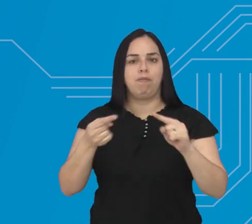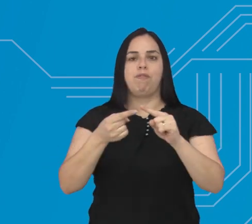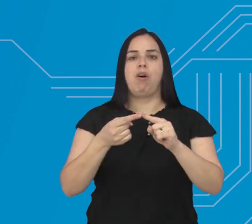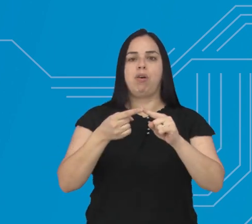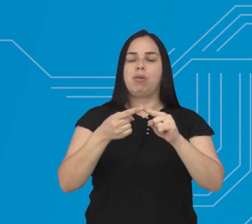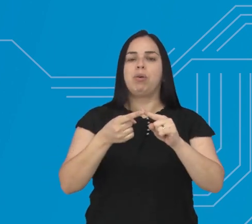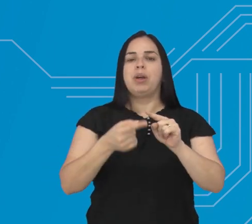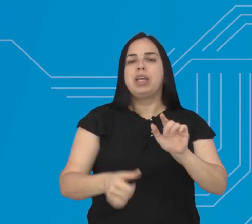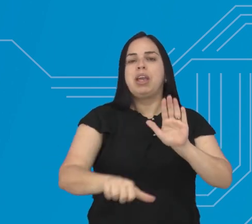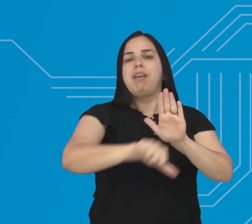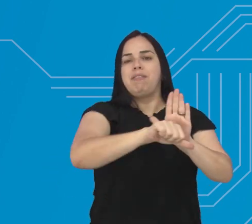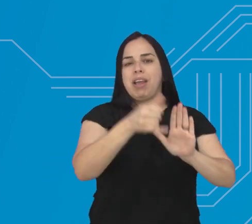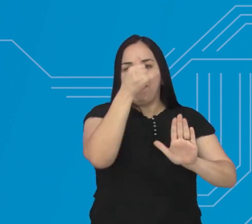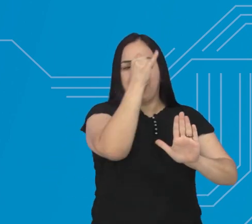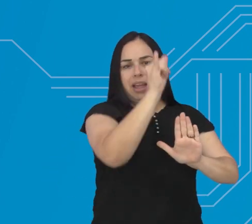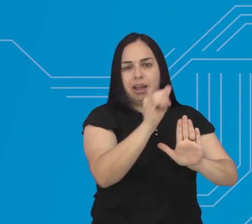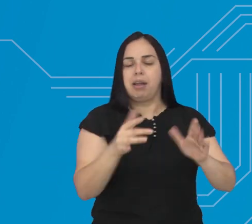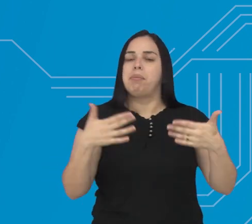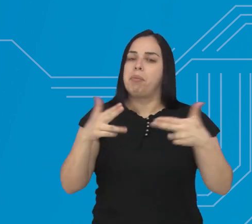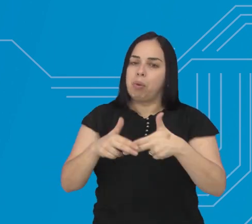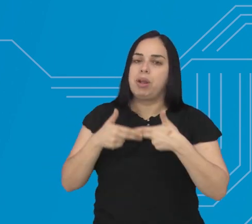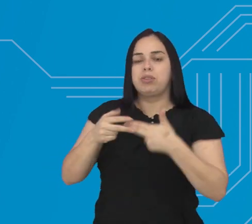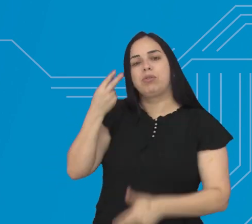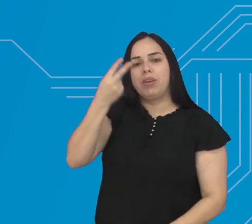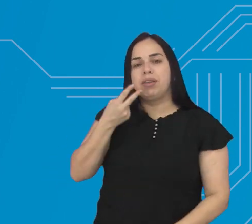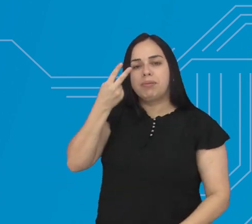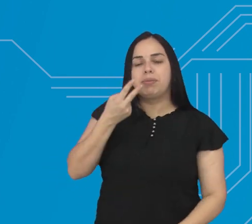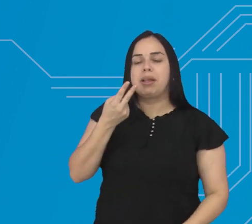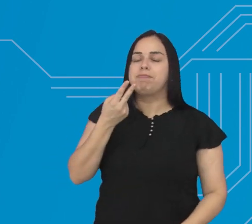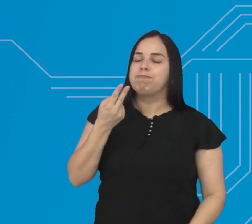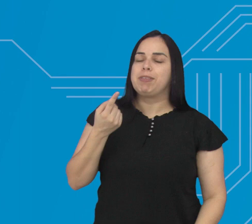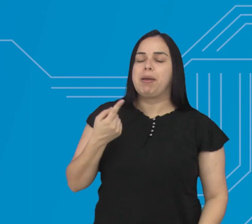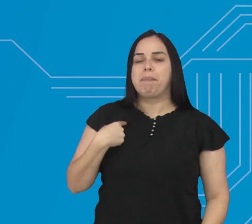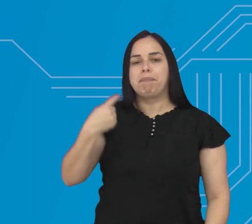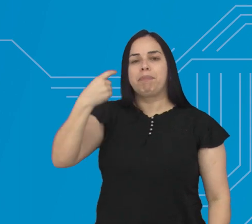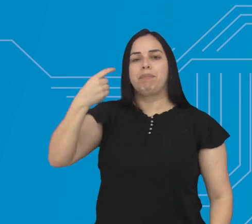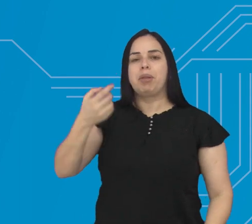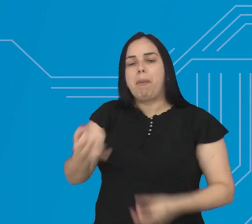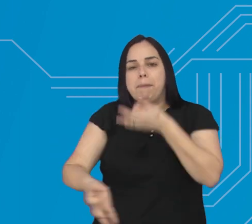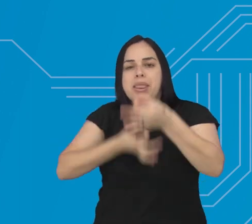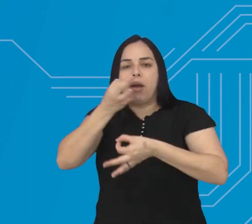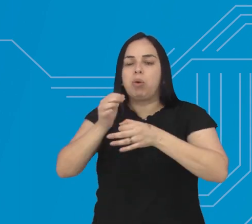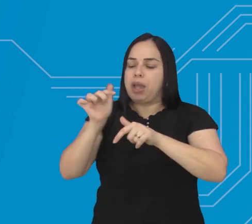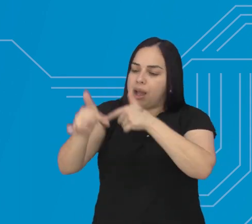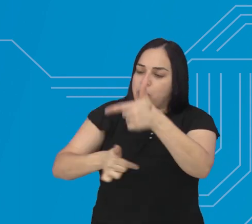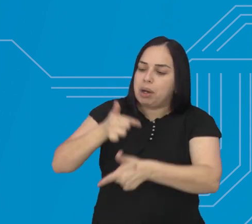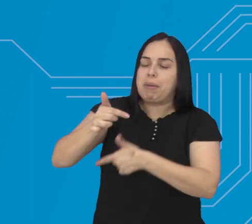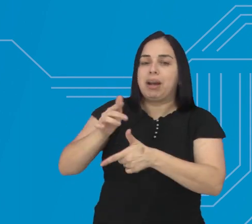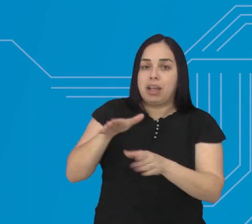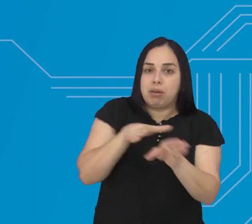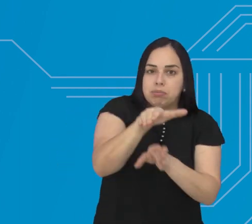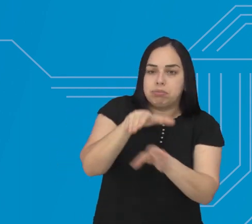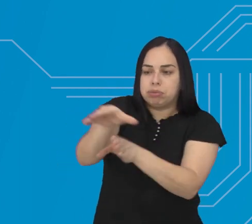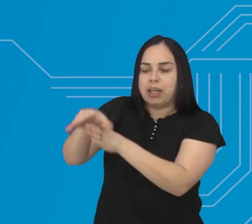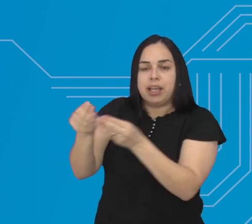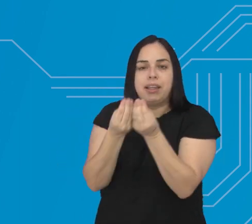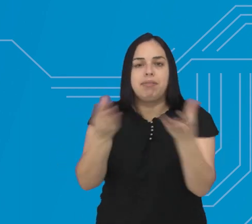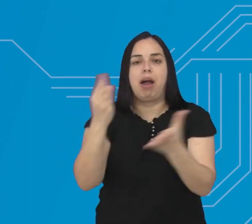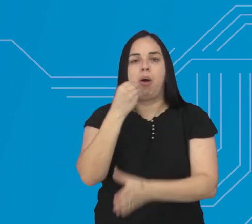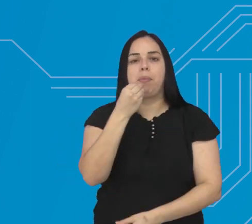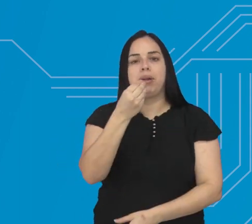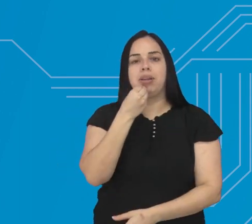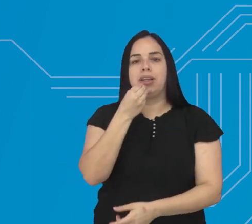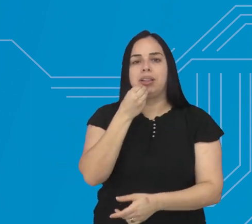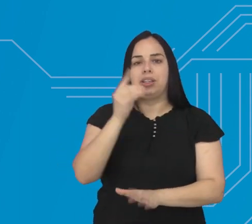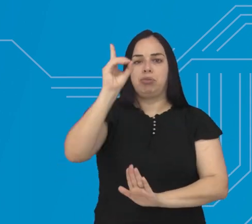na prevenção e redução de crimes. Para os parlamentares, esse é um trabalho que também envolve educação,